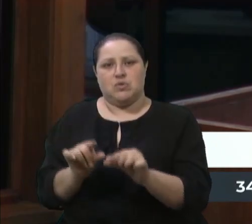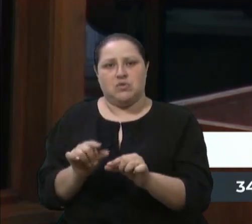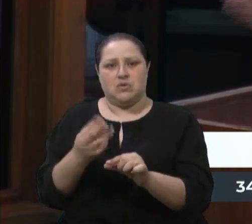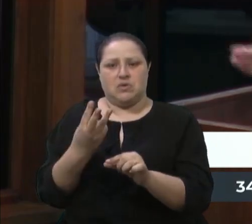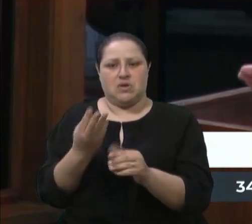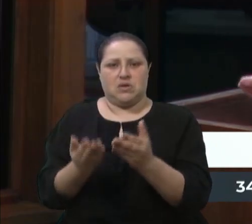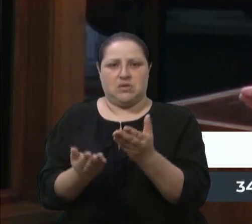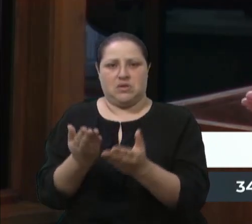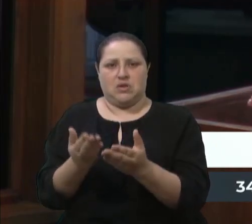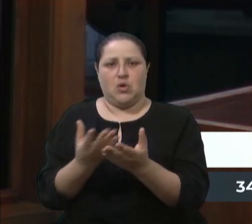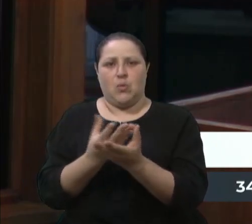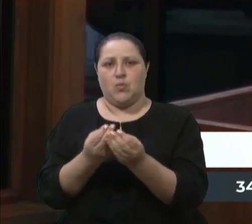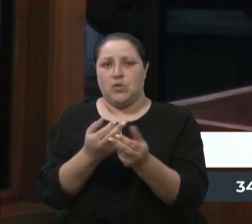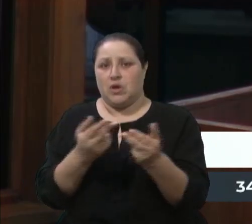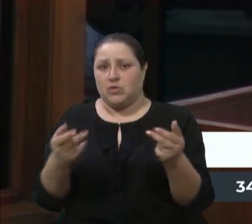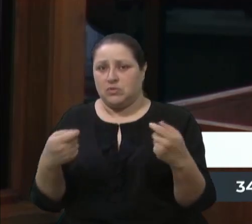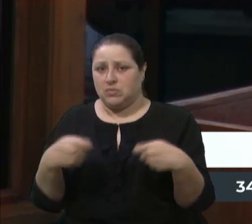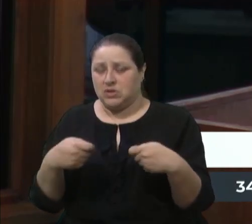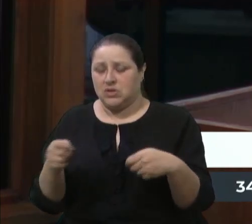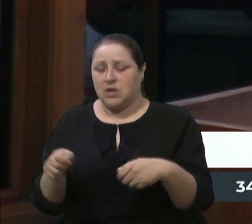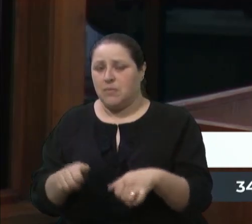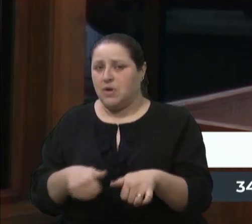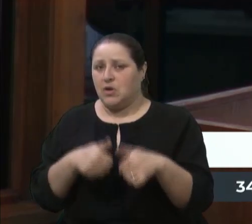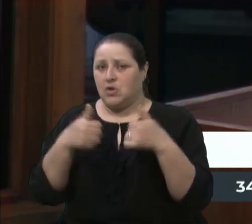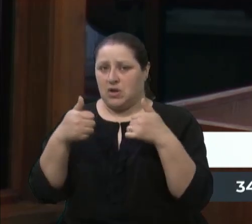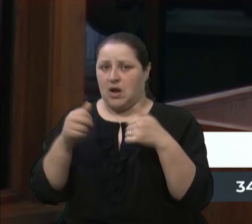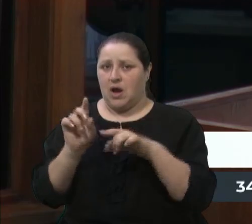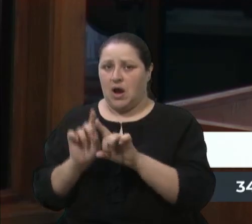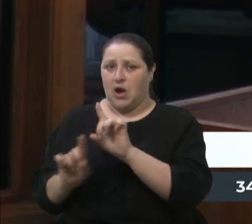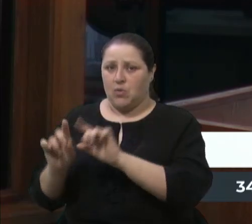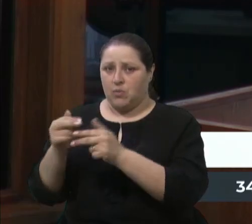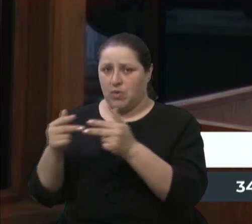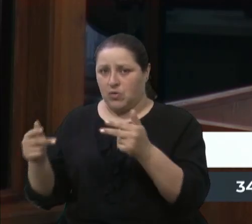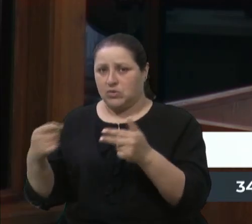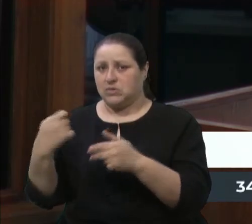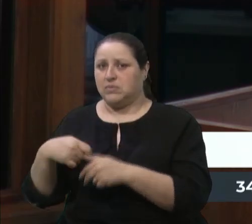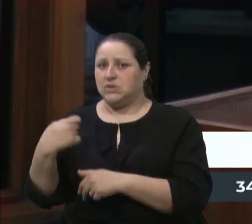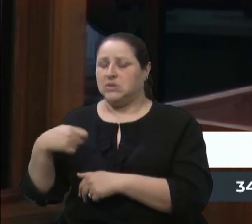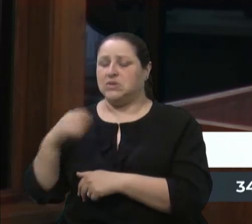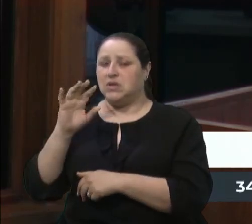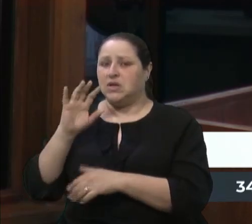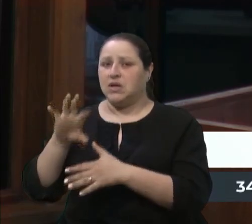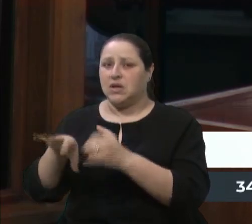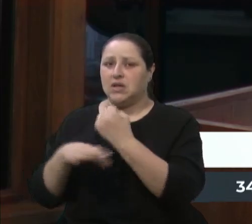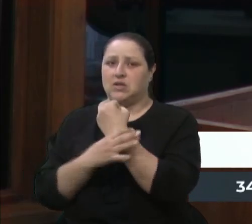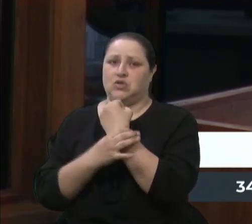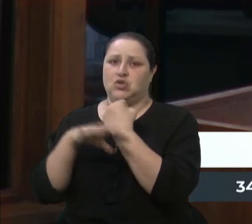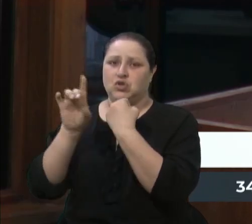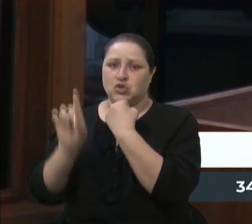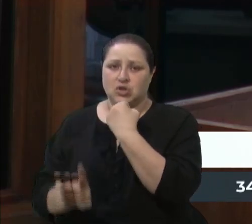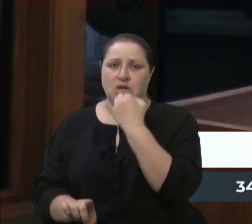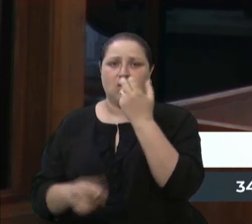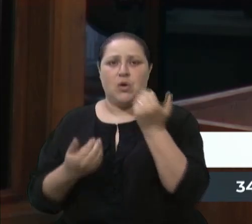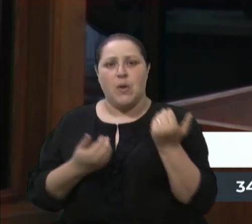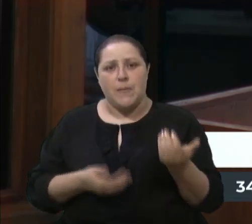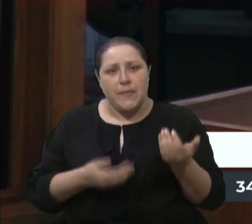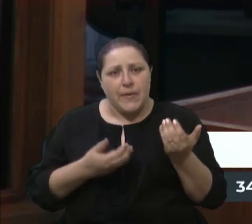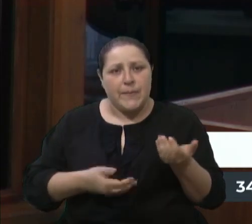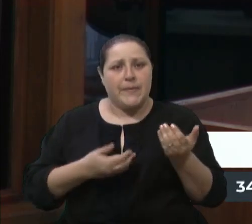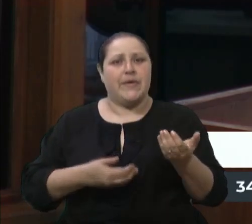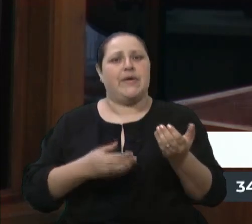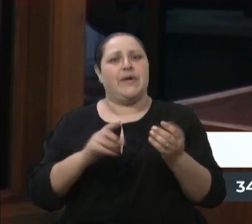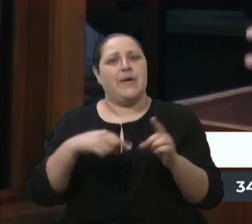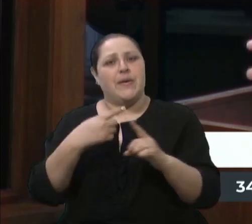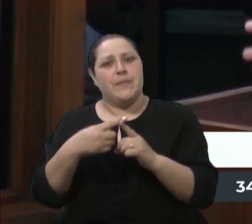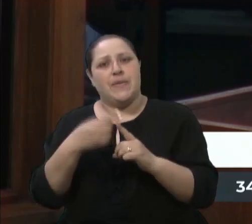são urgentes para garantir os direitos dos bebês e das nossas crianças dessas escolas que atendem,